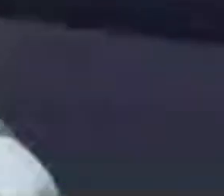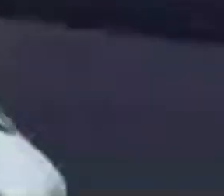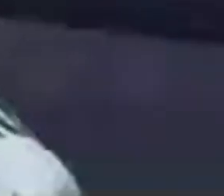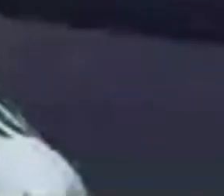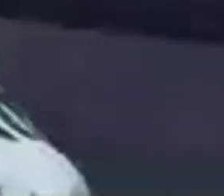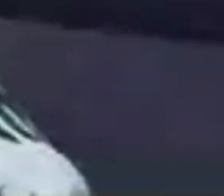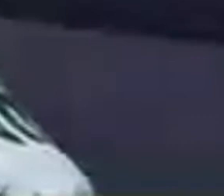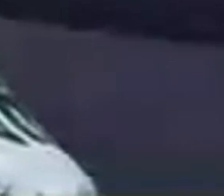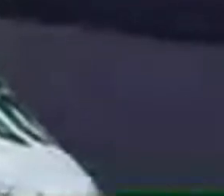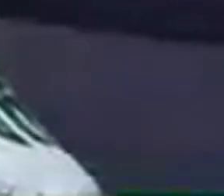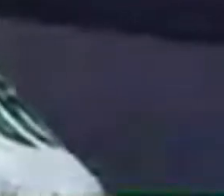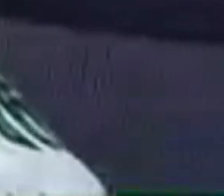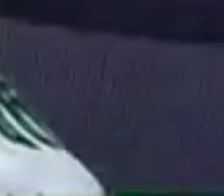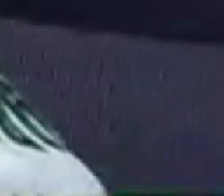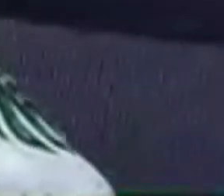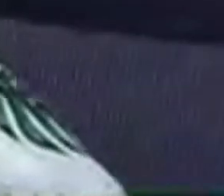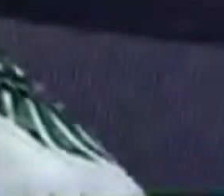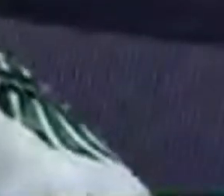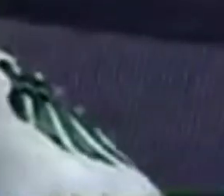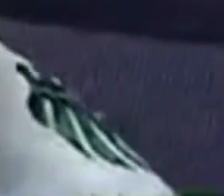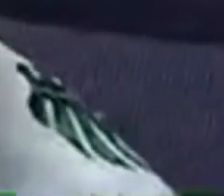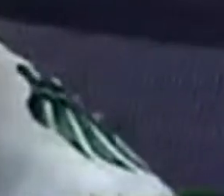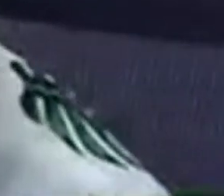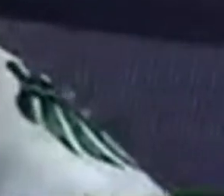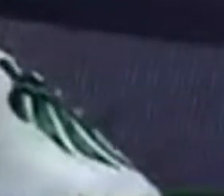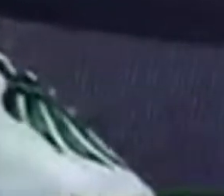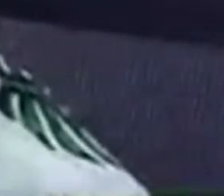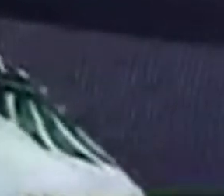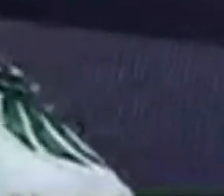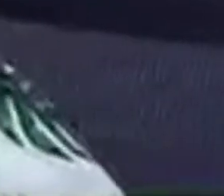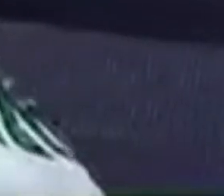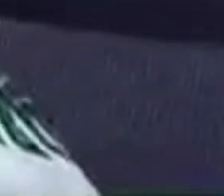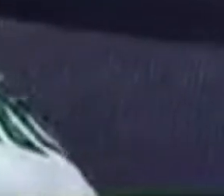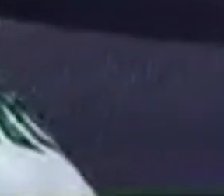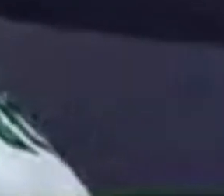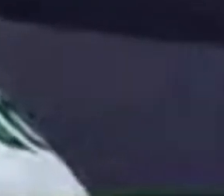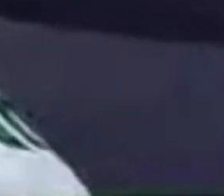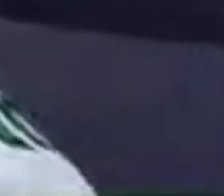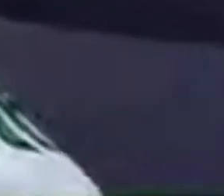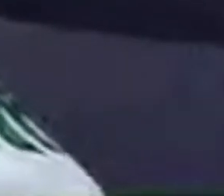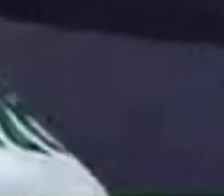a gente discute, mais fica em dúvida. Então ficam